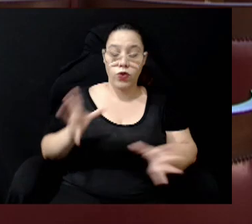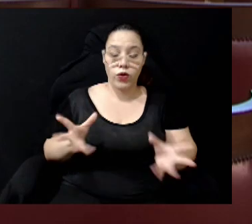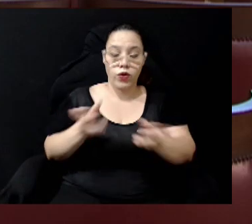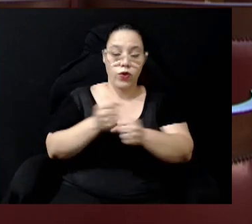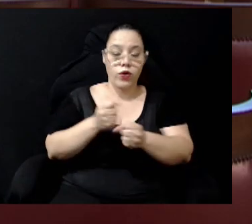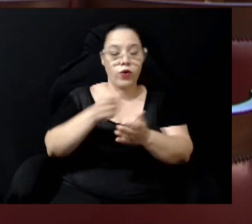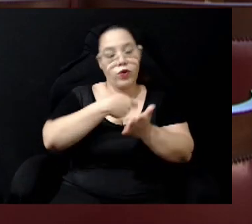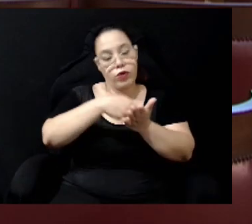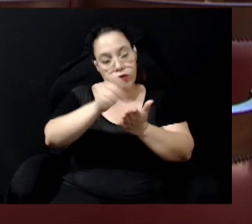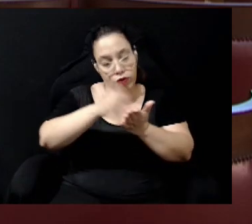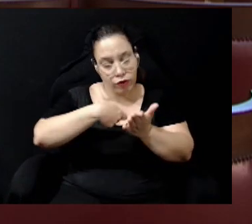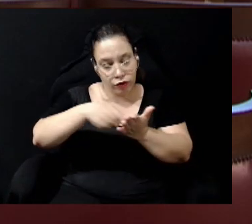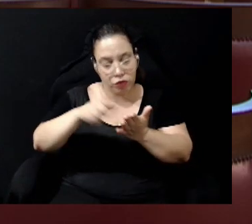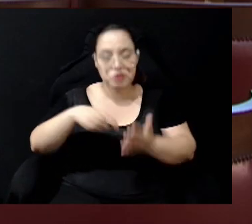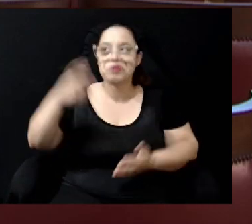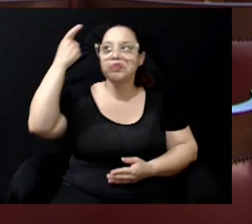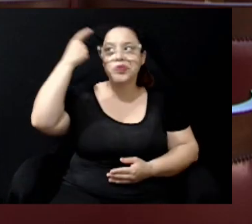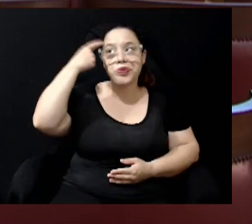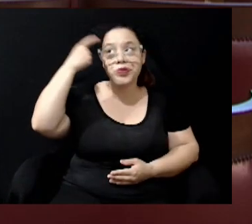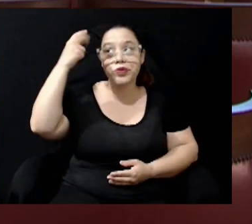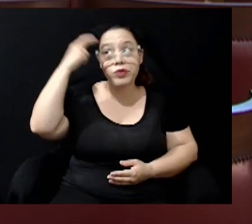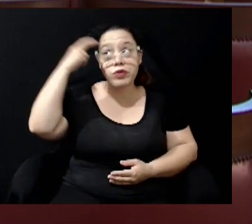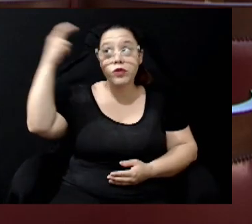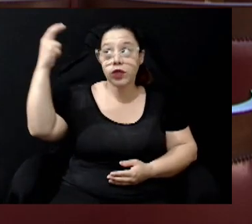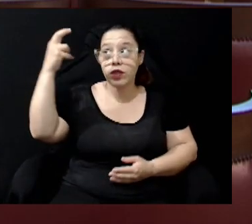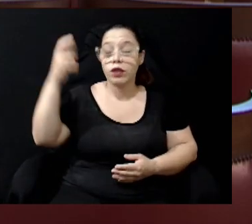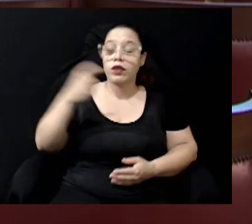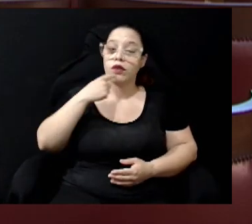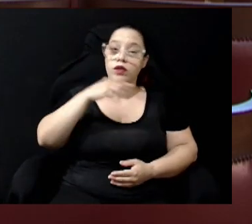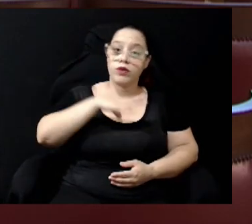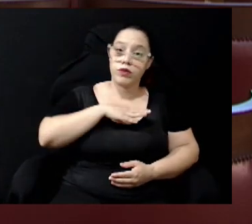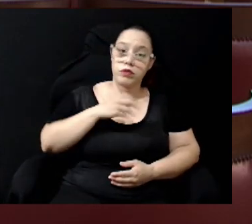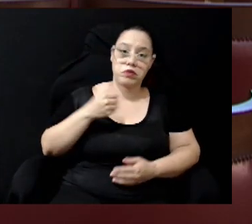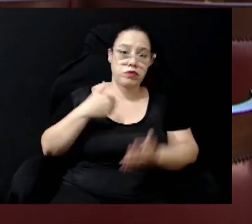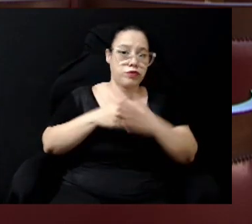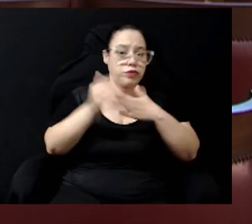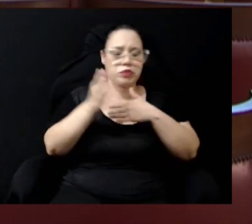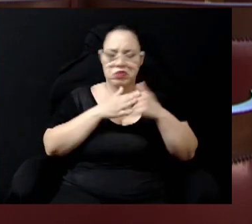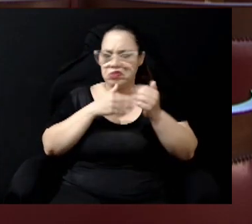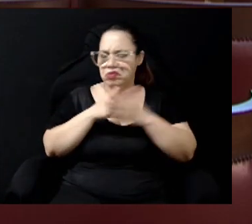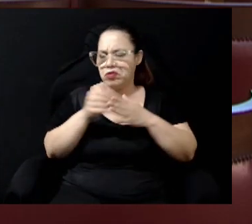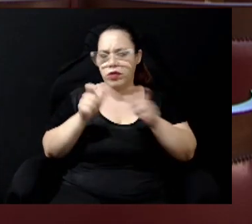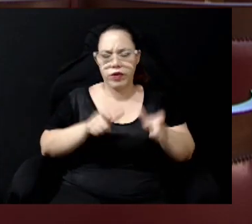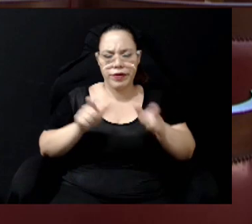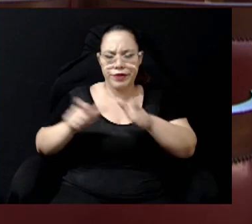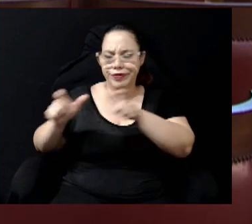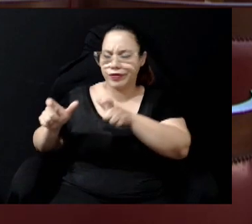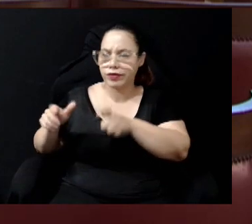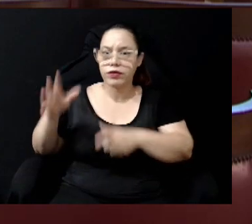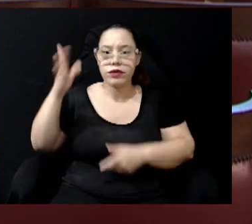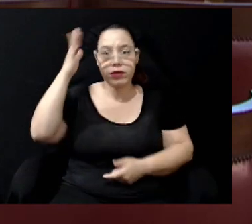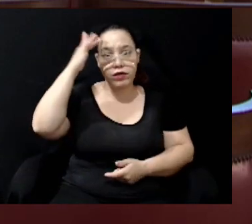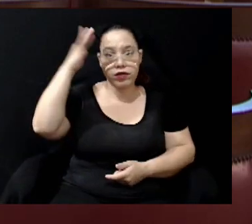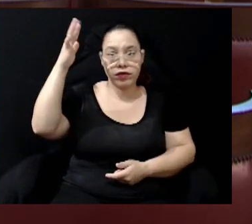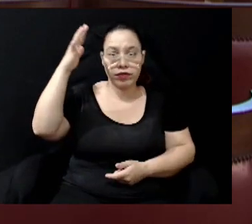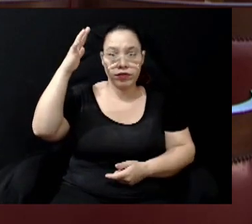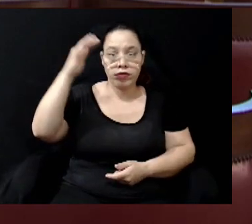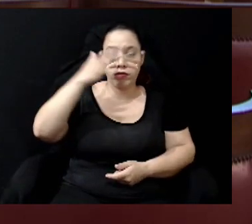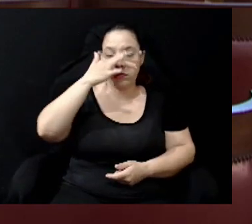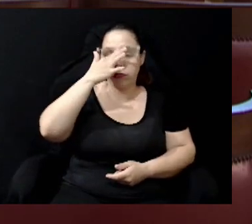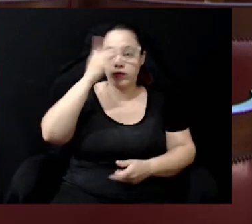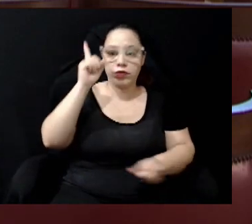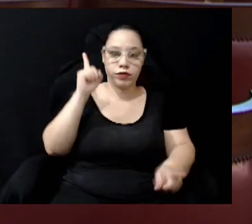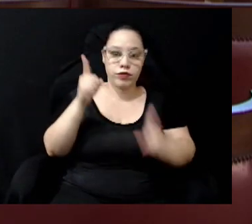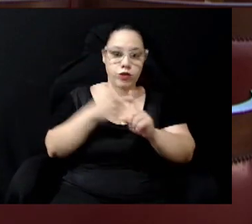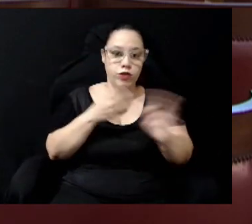e intelectuais da cidade em torno dos mais variados campos de saber. O objetivo é promover as